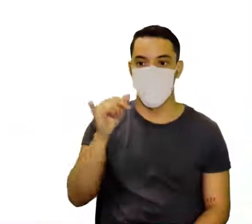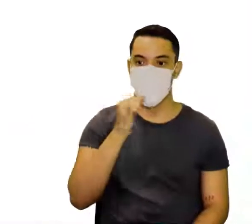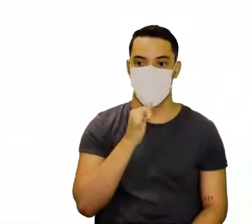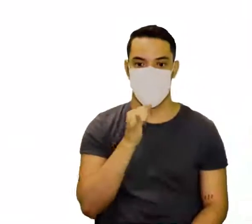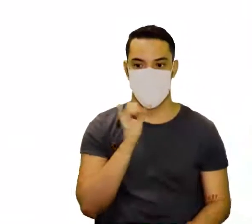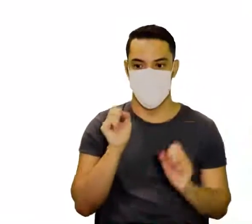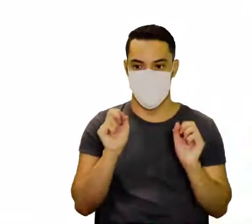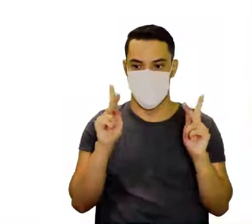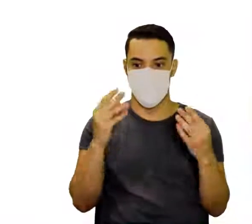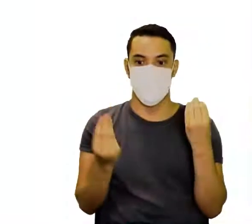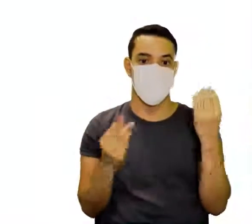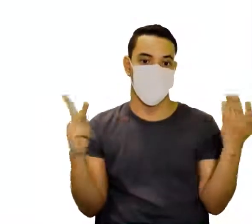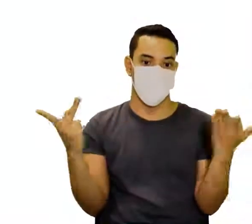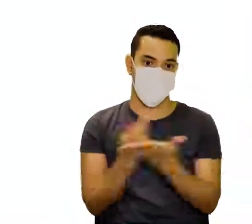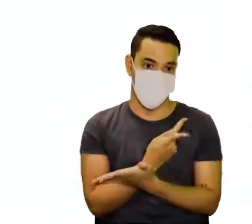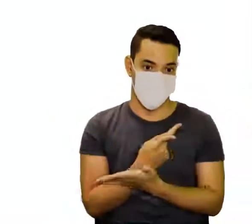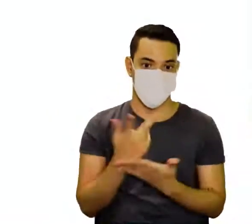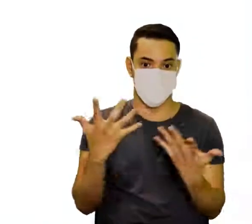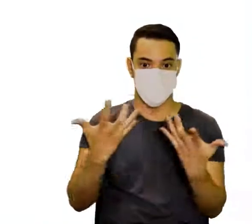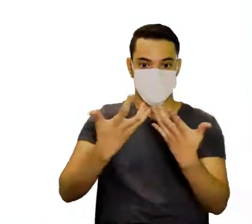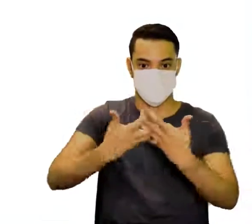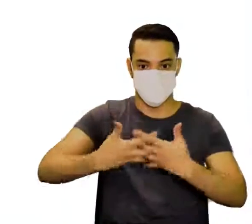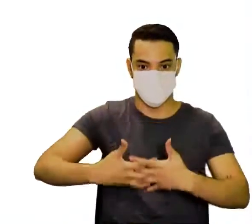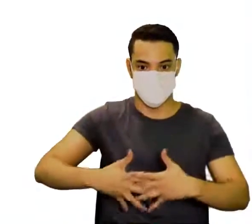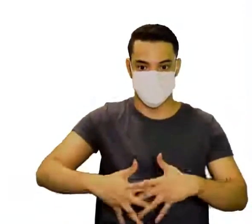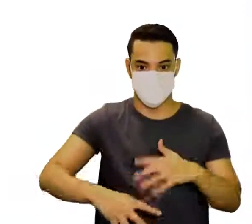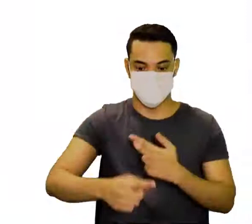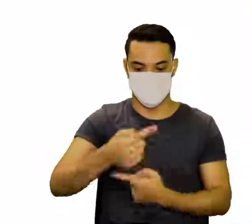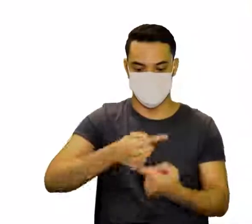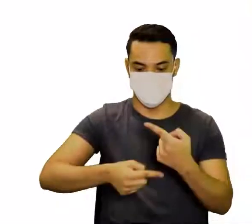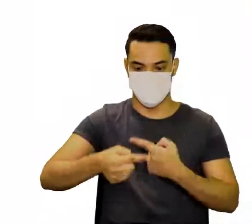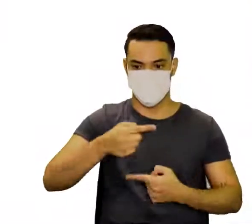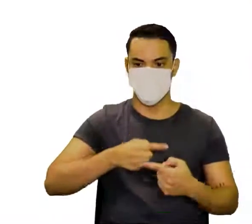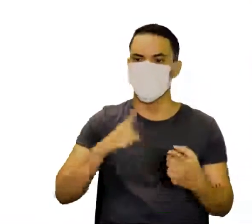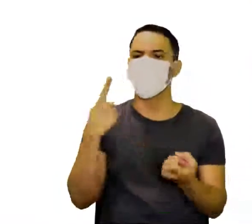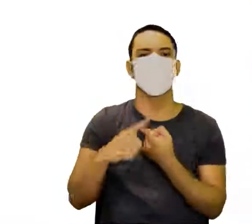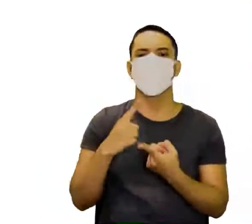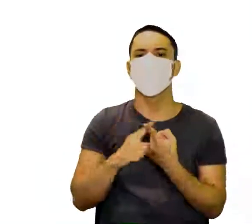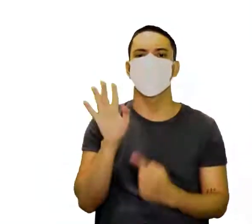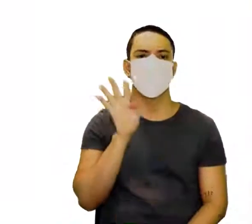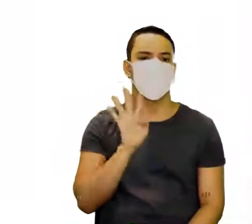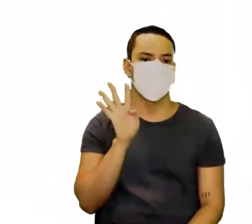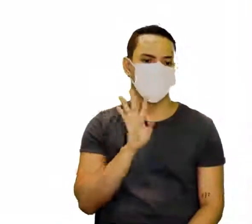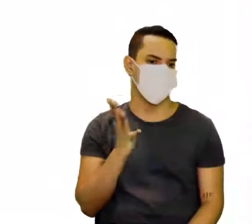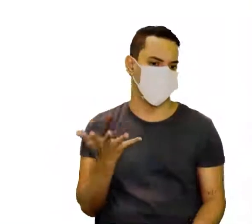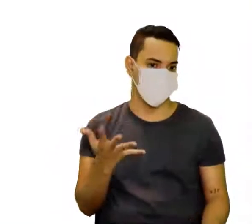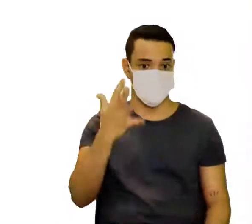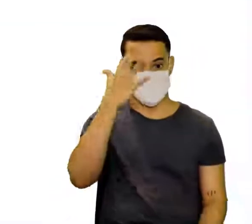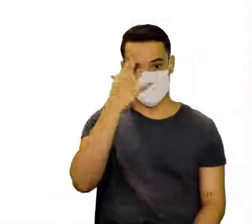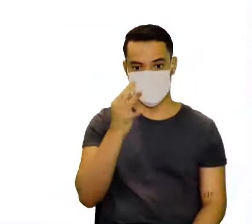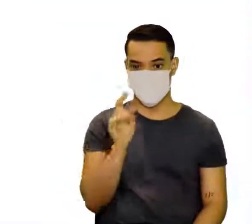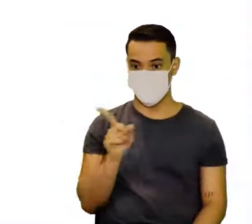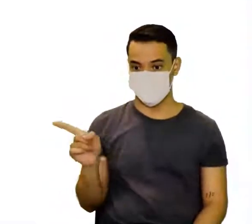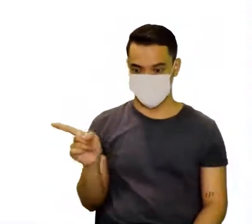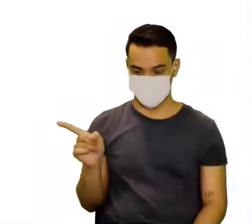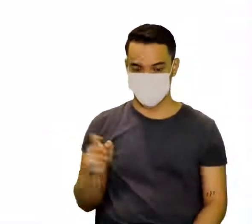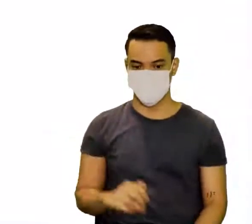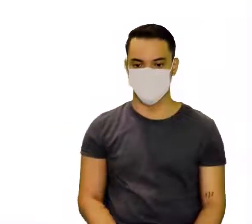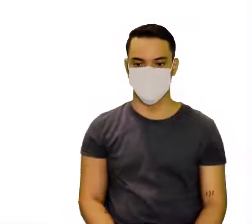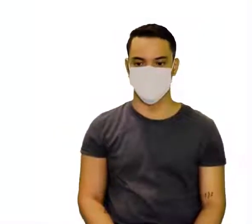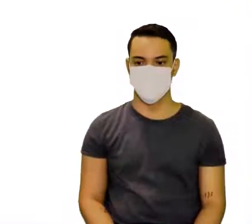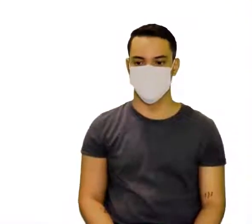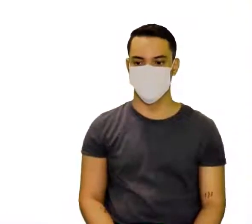ok, de turbina hidráulica, tá? Por que é bacana entender isso daqui? Para a